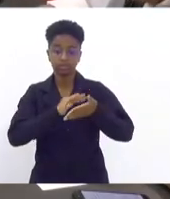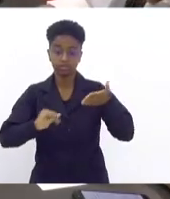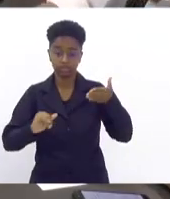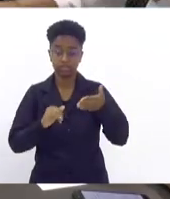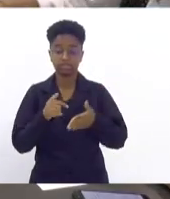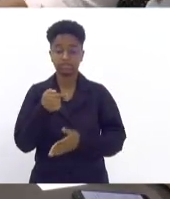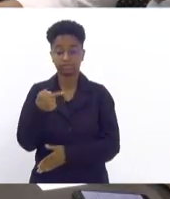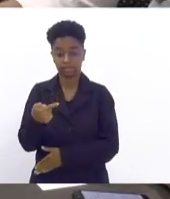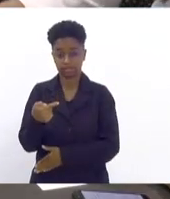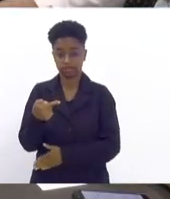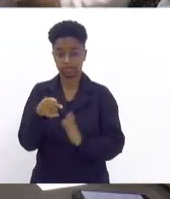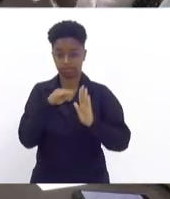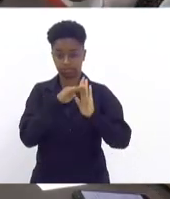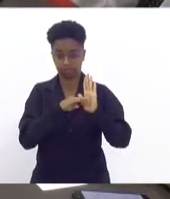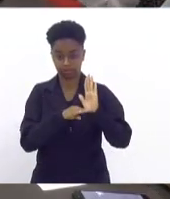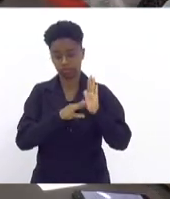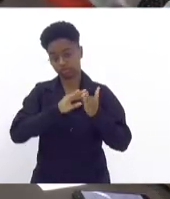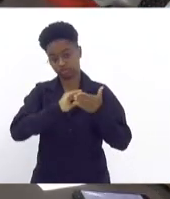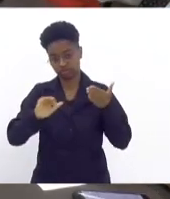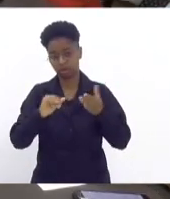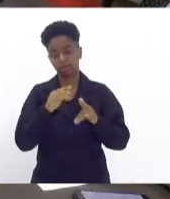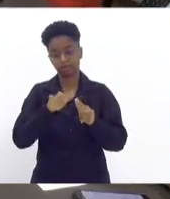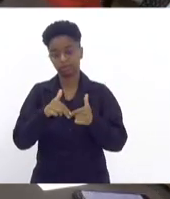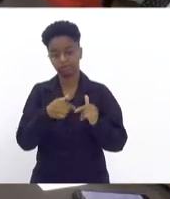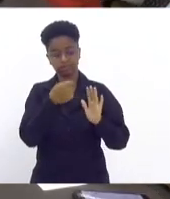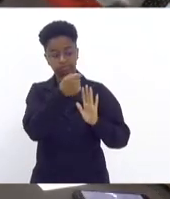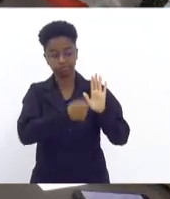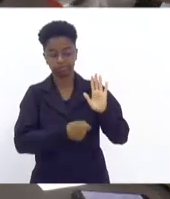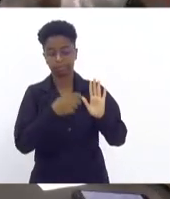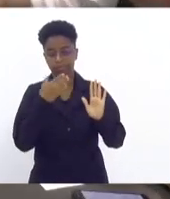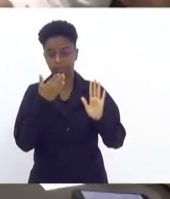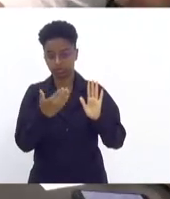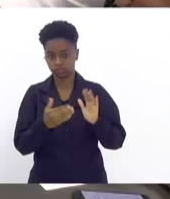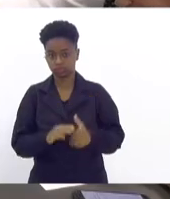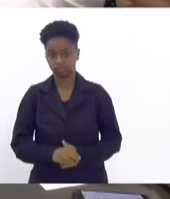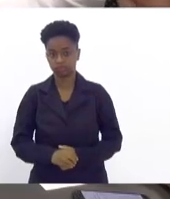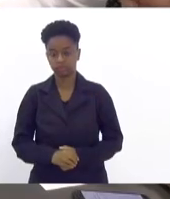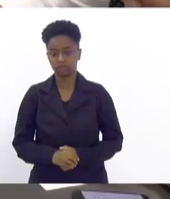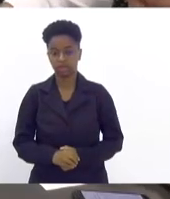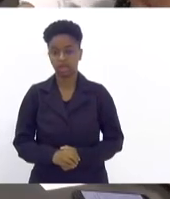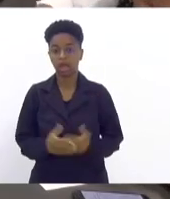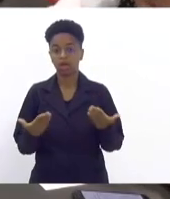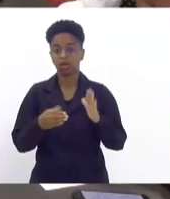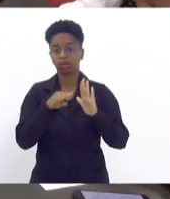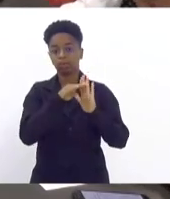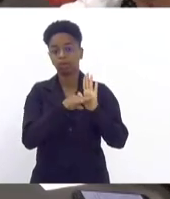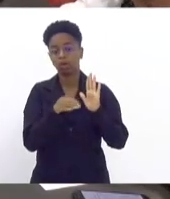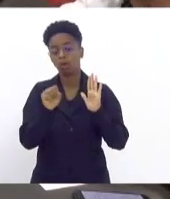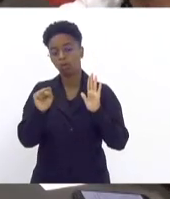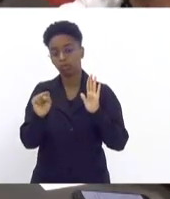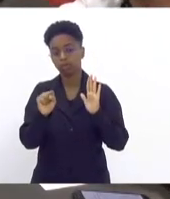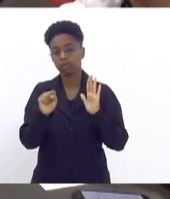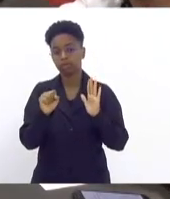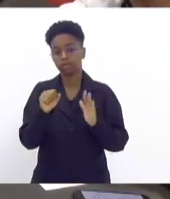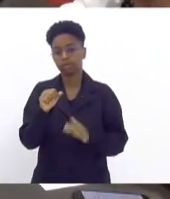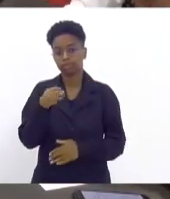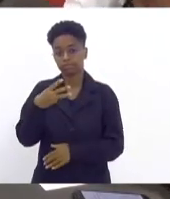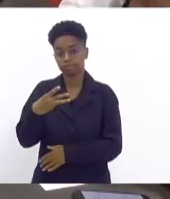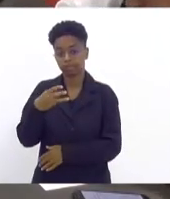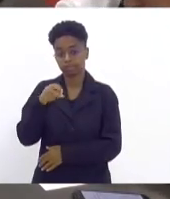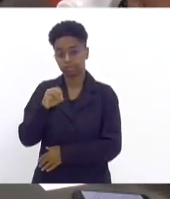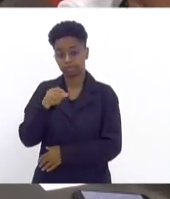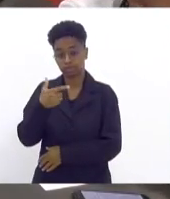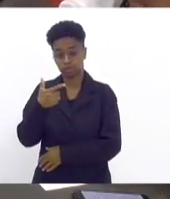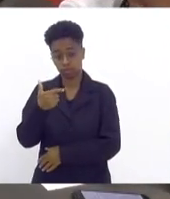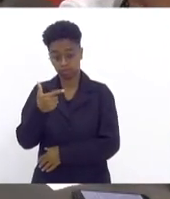o item 7, retirado de pauta a pedido do relator. Passou o 8 da pauta, é o projeto de lei 312 de 2023, de autoria